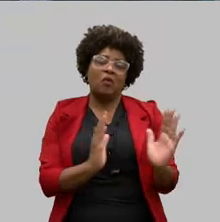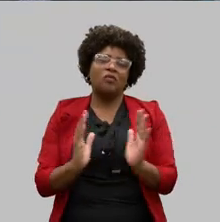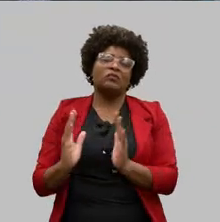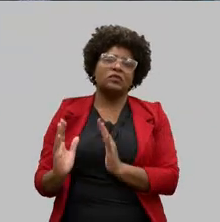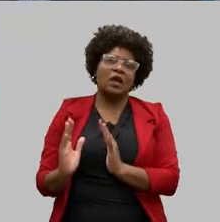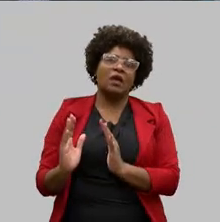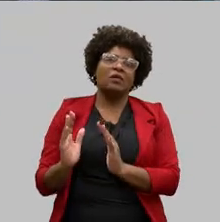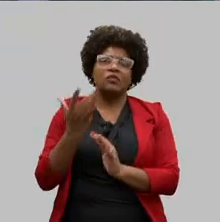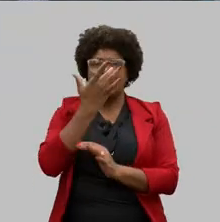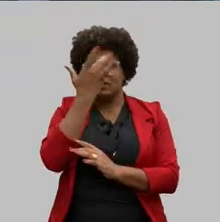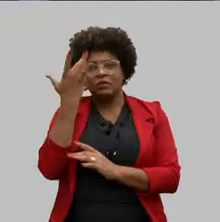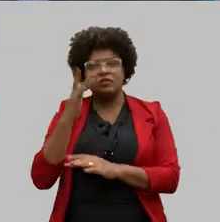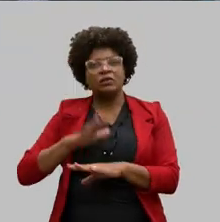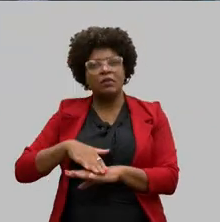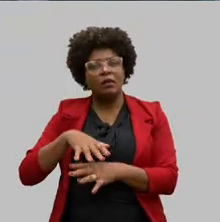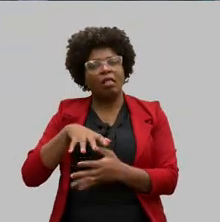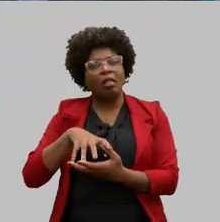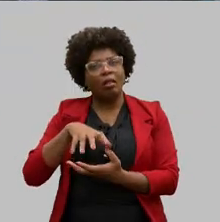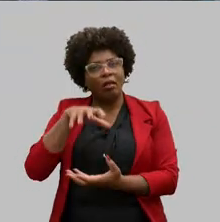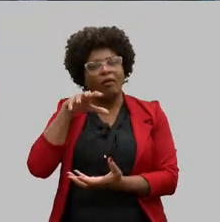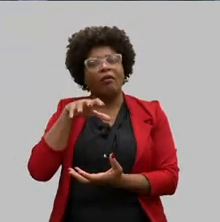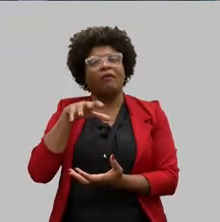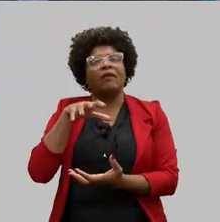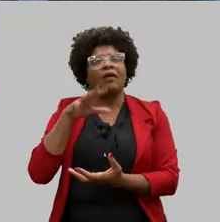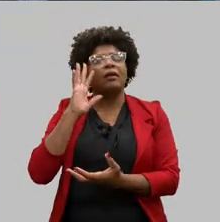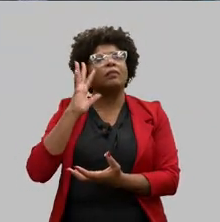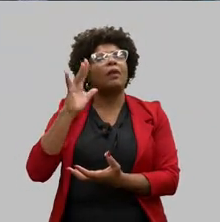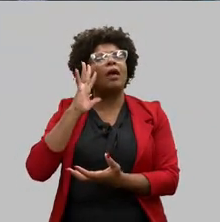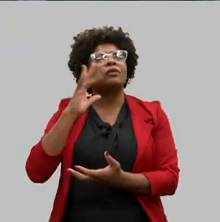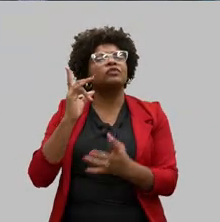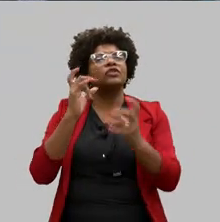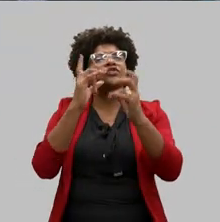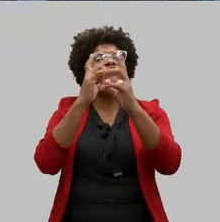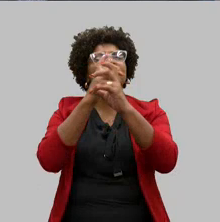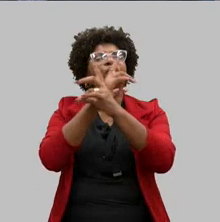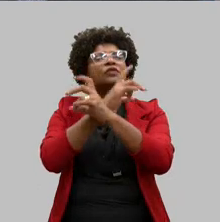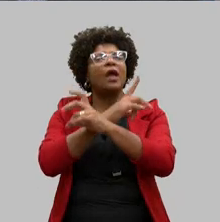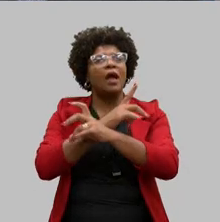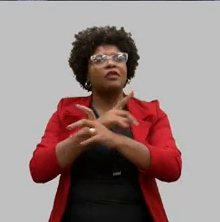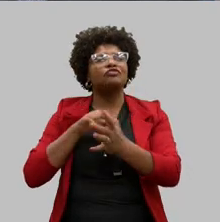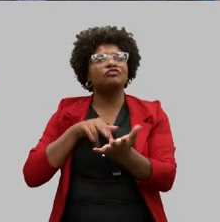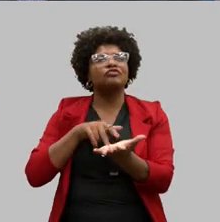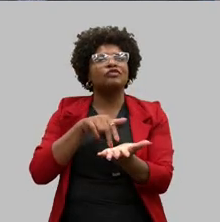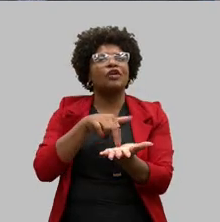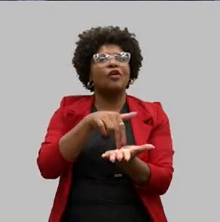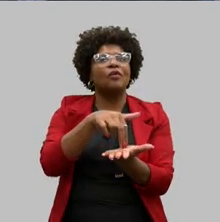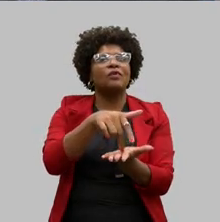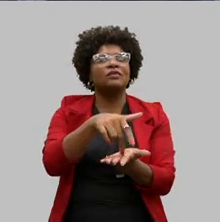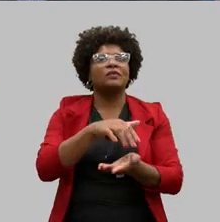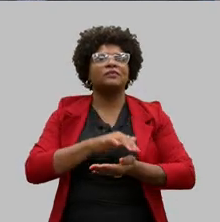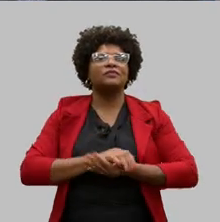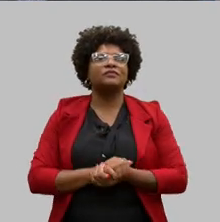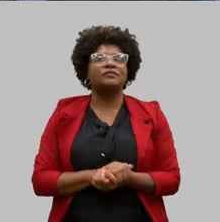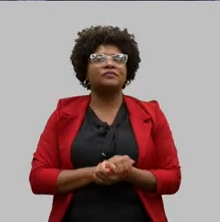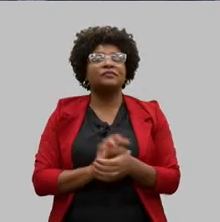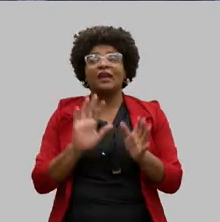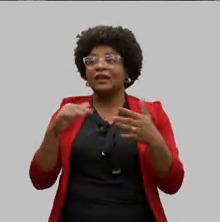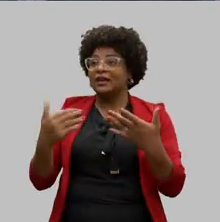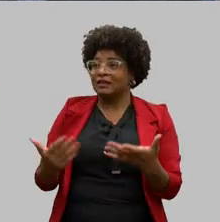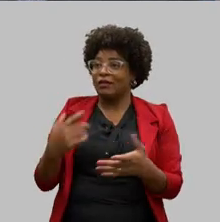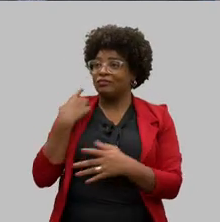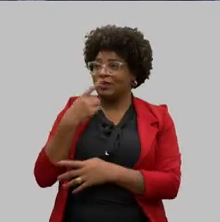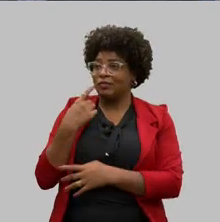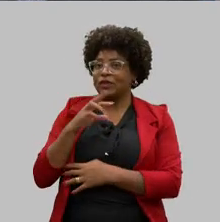mais idosos Imagine as dificuldades de locomoção nesses passei ou seja viu Rodrigo Estamos juntos